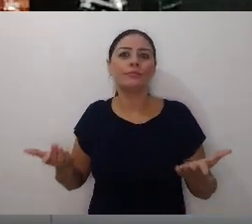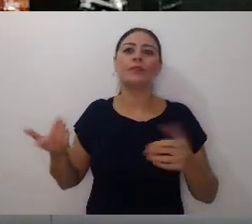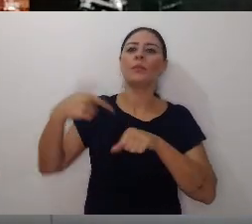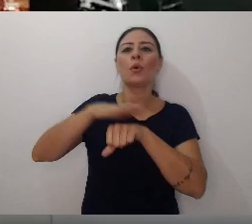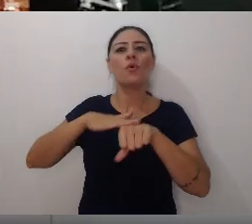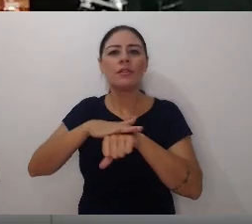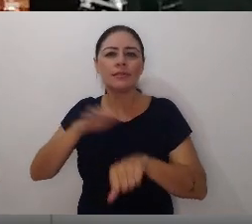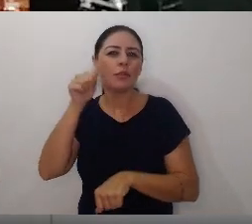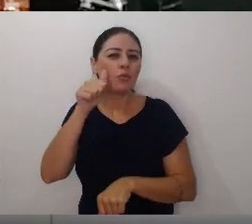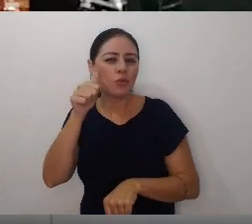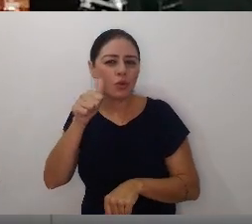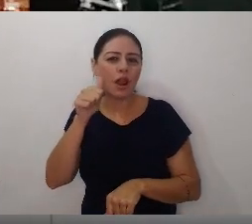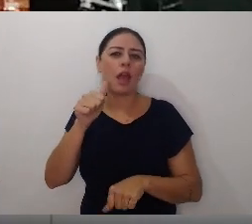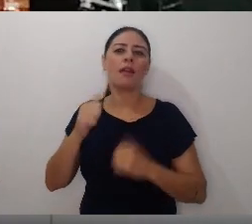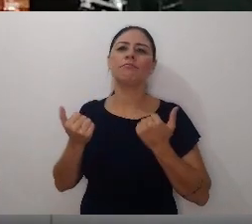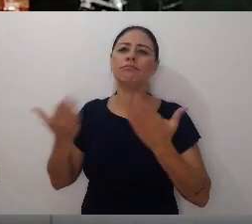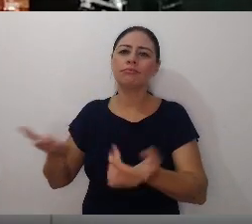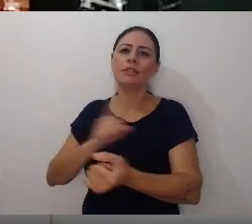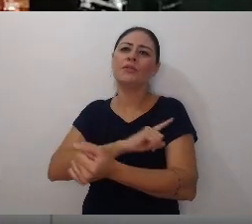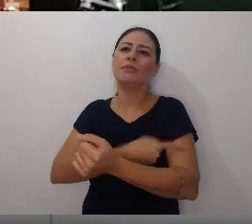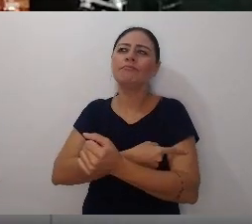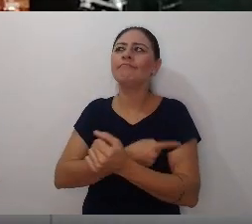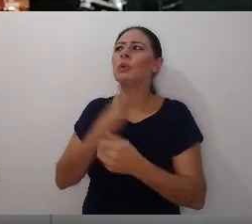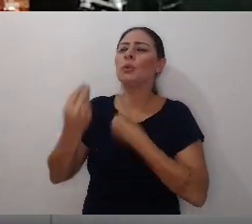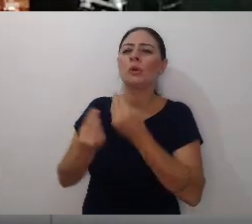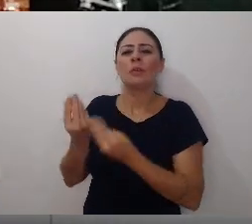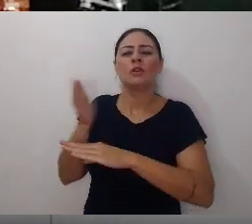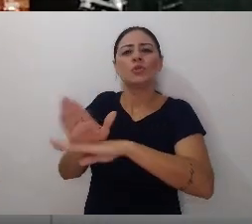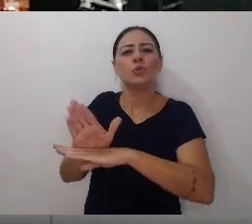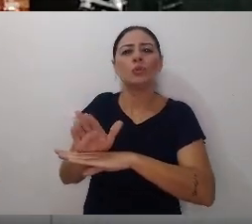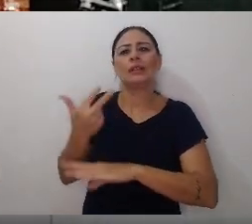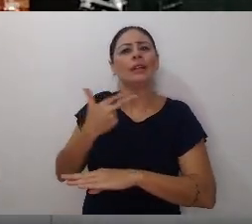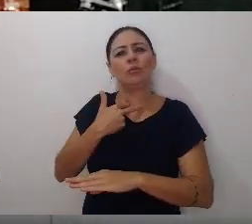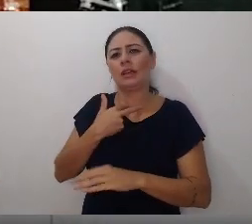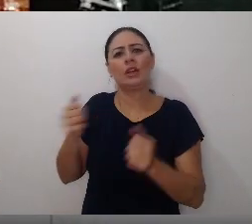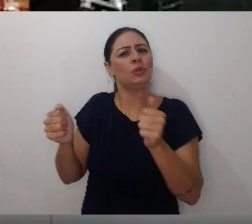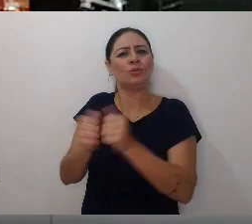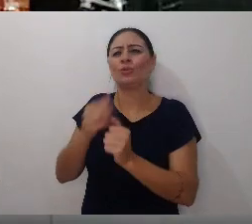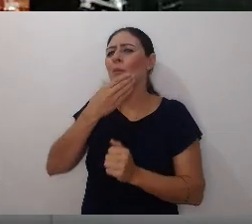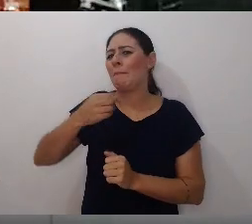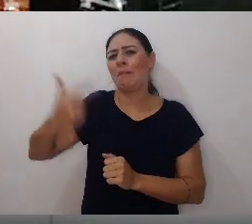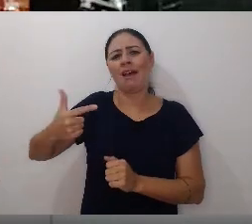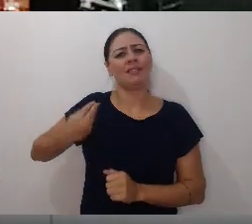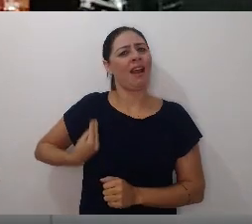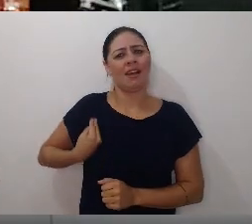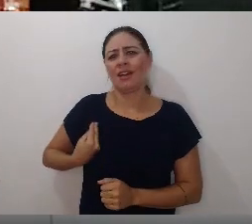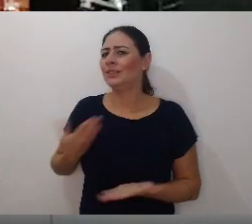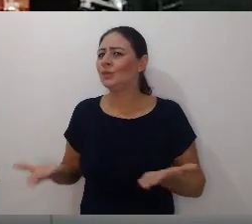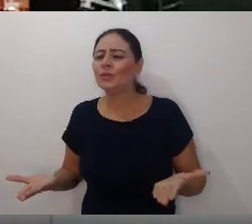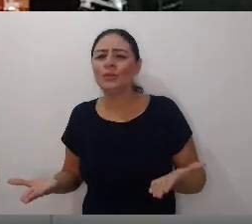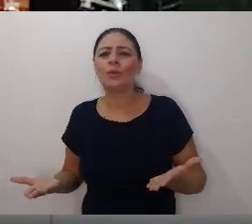diminuir o estresse, o nível de estresse da família? Ah, será que é um padrasto? Então, vamos conversar com essa mulher,